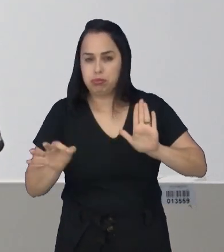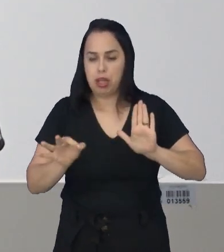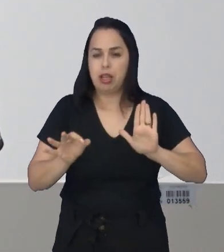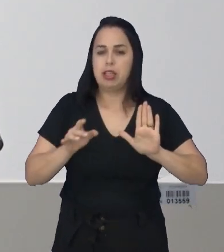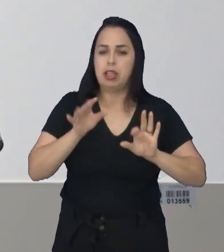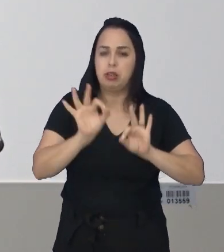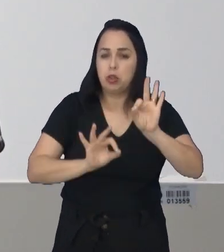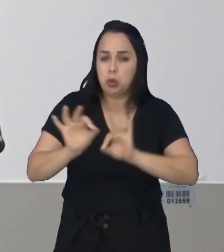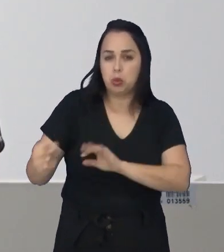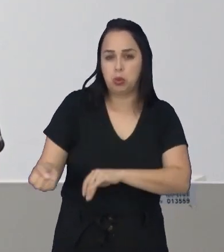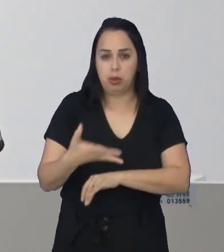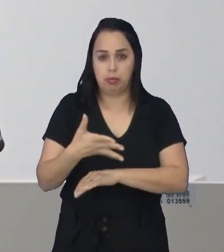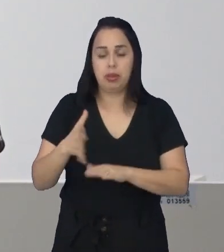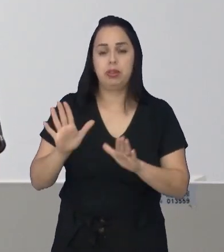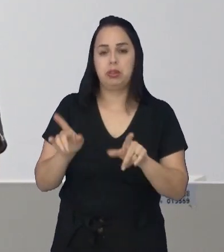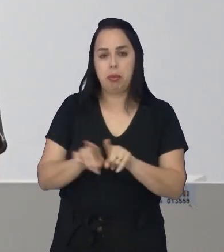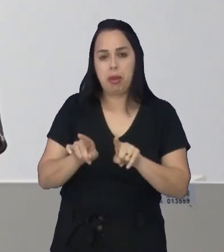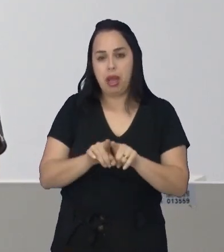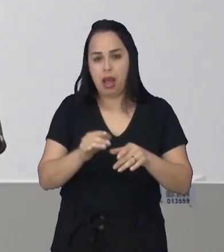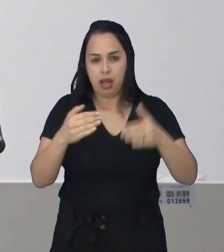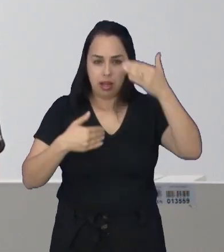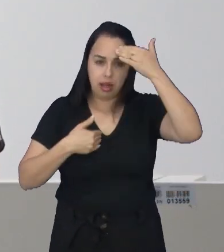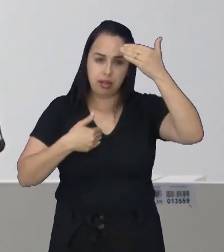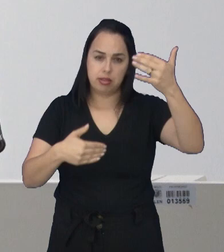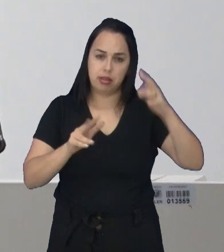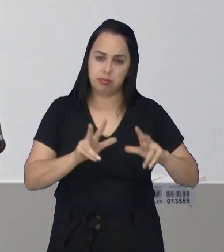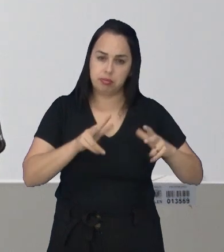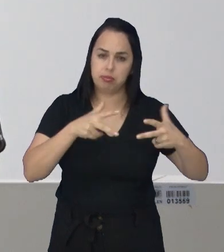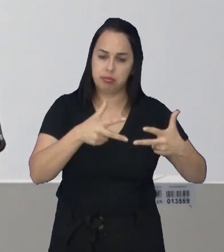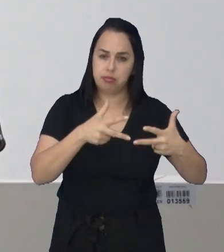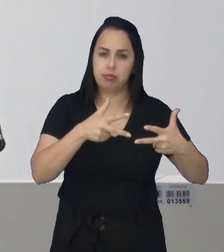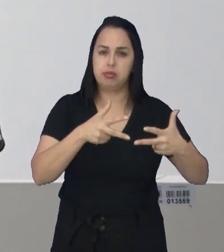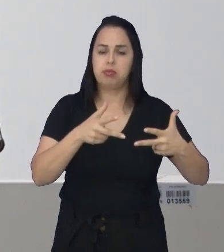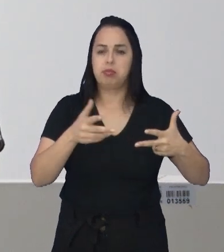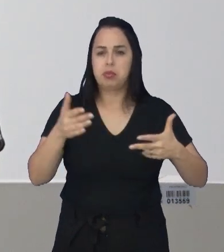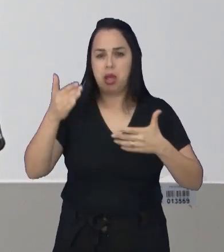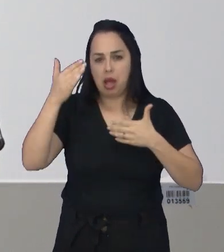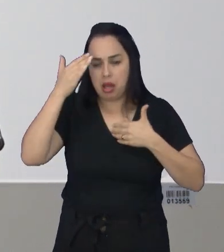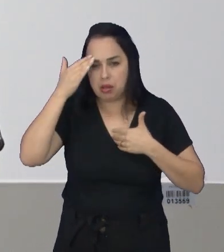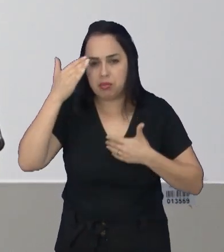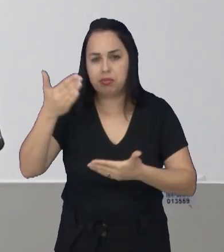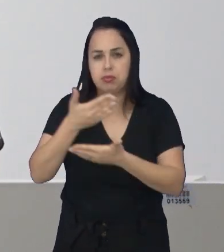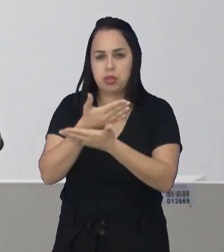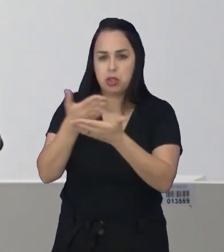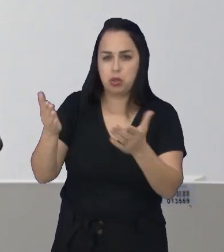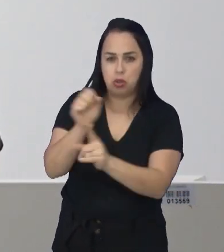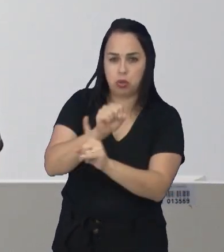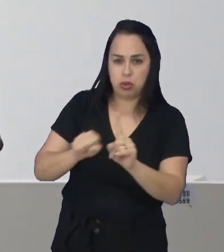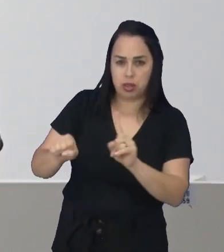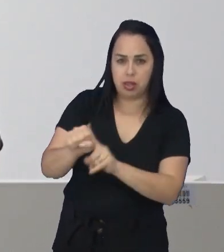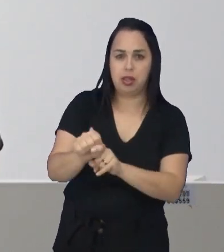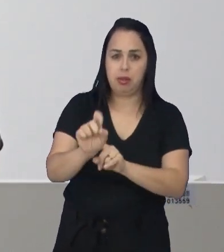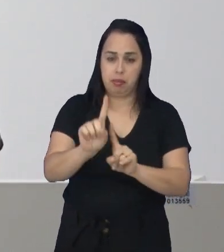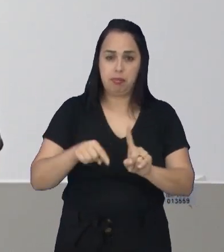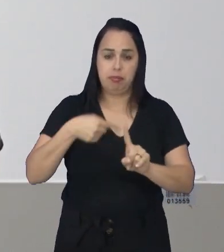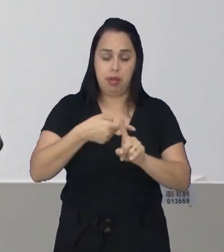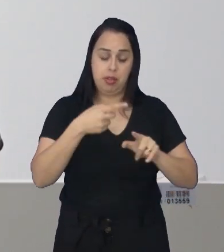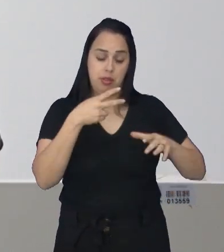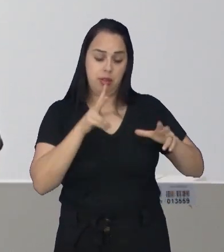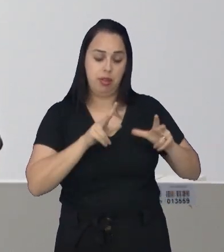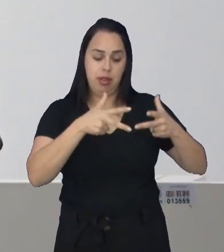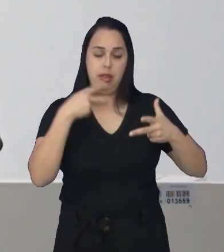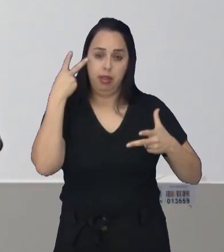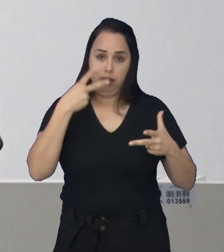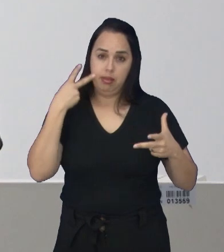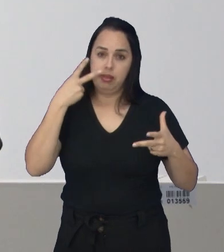o brilhante trabalho feito em parceria em nome da cidade com toda a sociedade né com que os vereadores